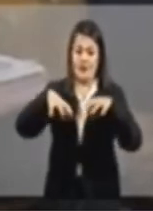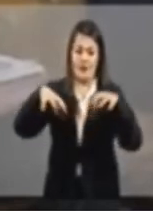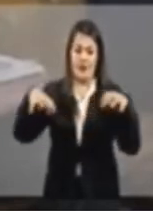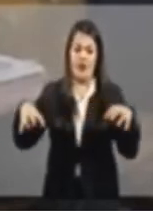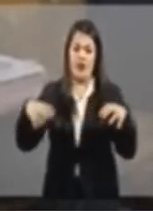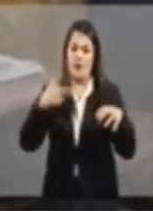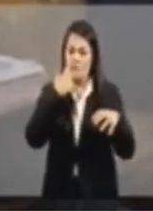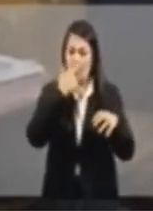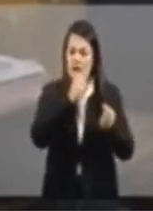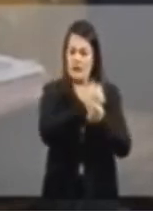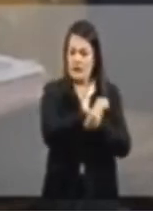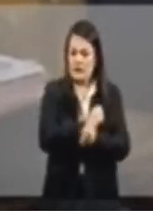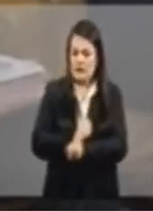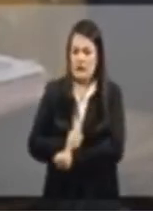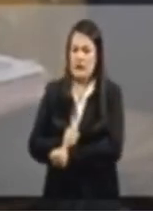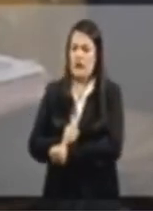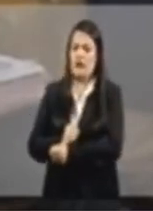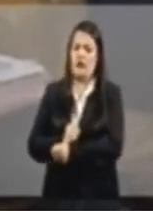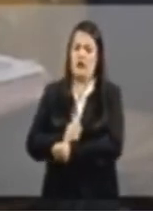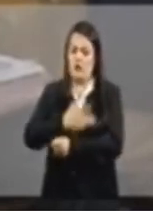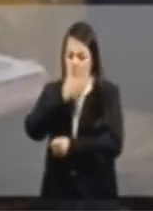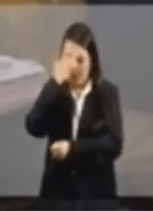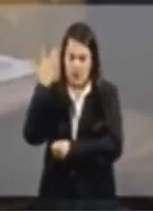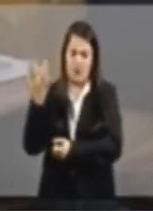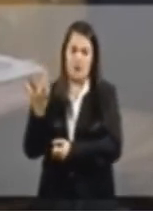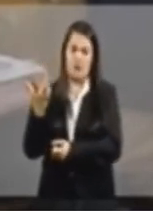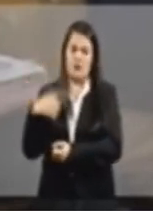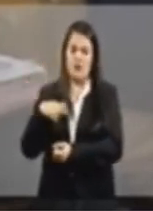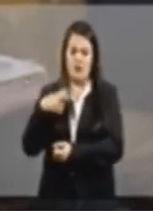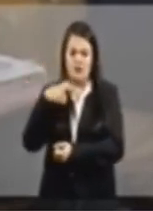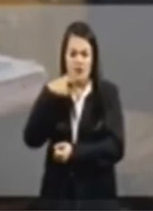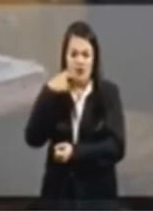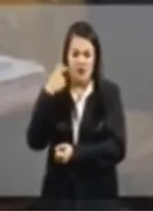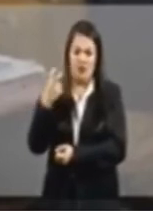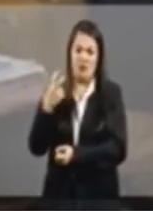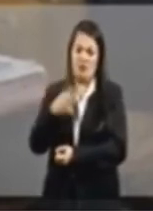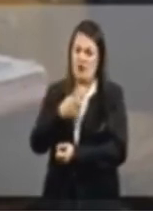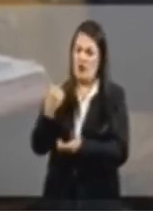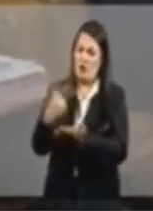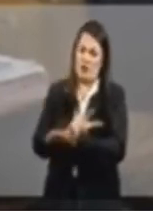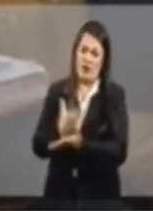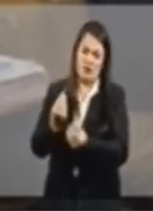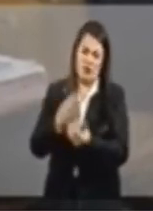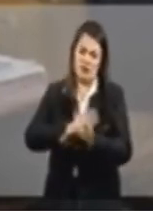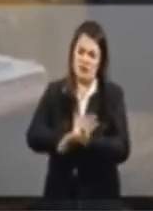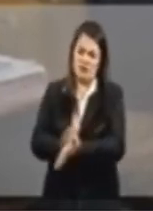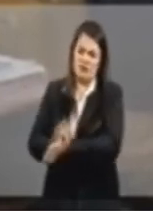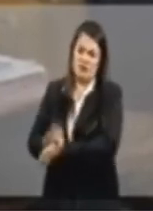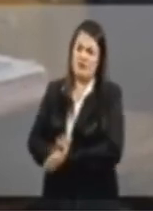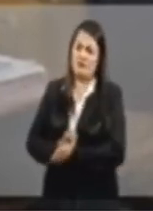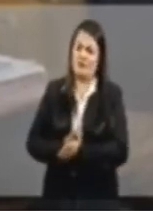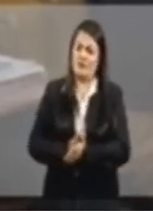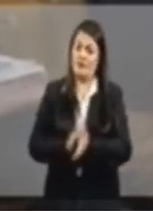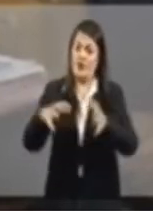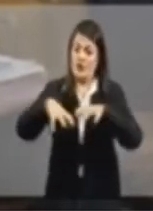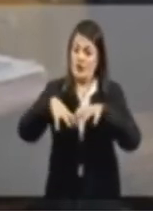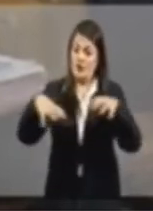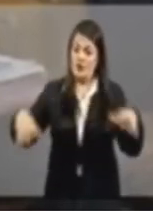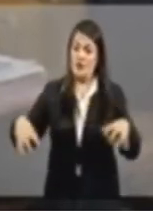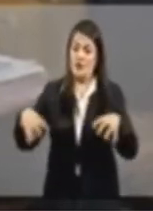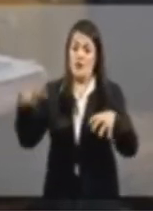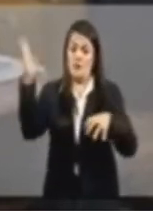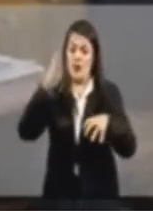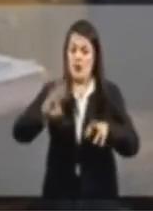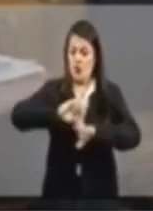sala da prova devemos nos envergonhar e penitências sempre essa divisão é a lógica que